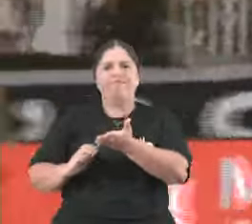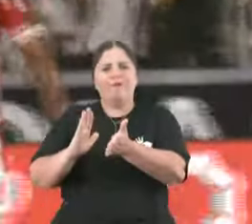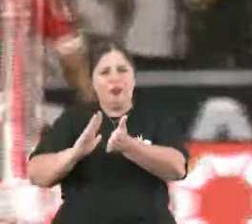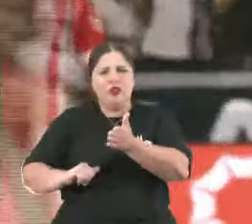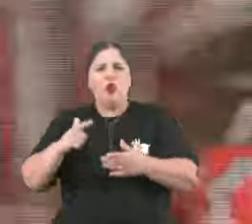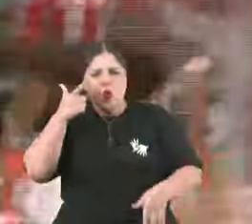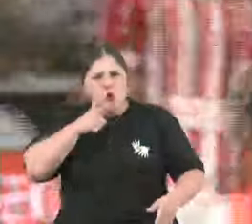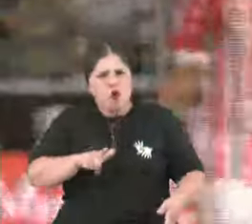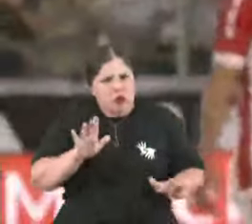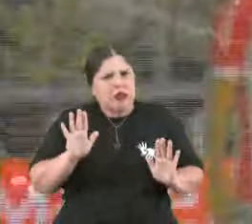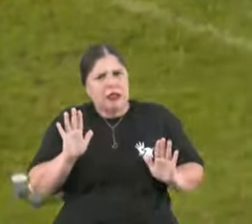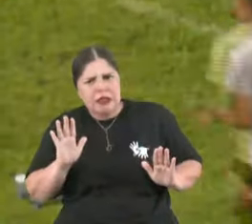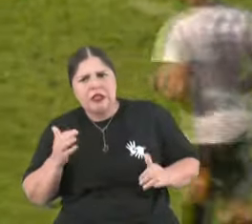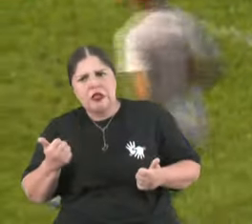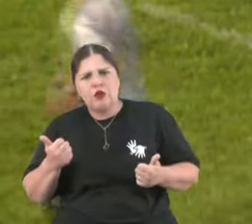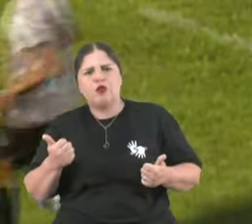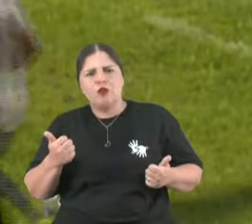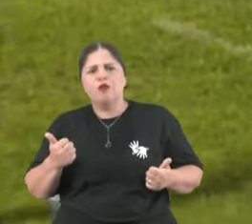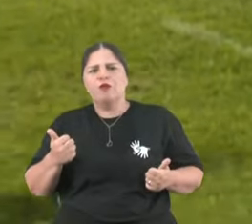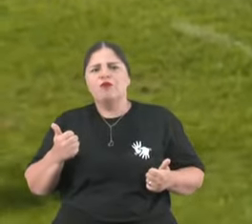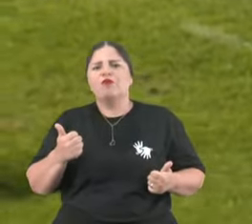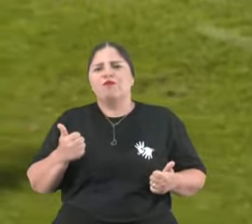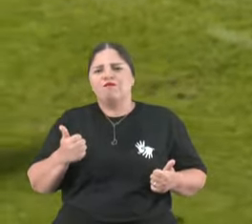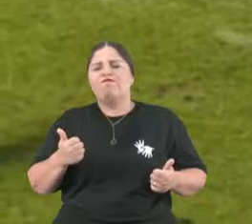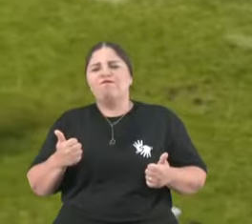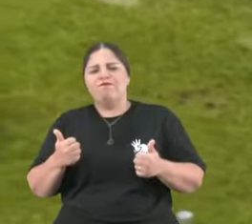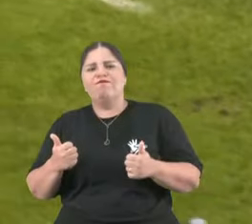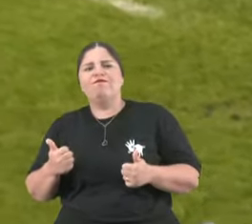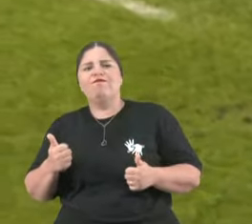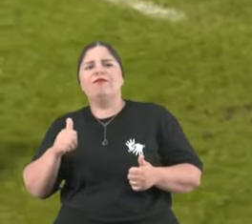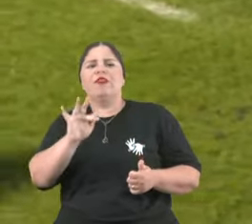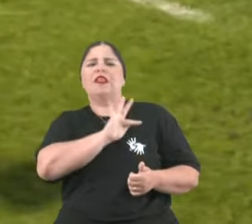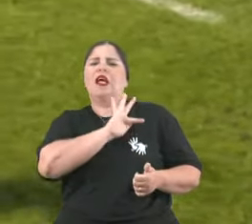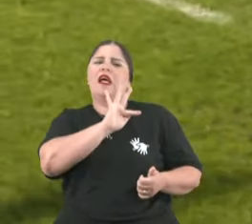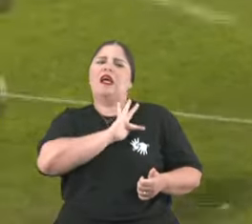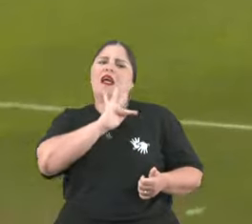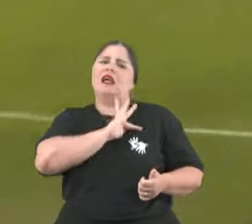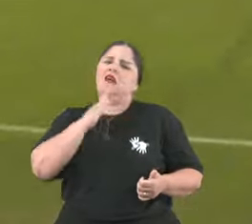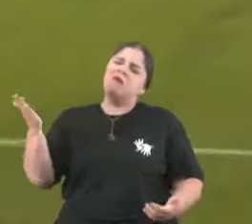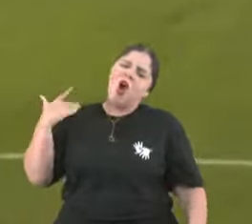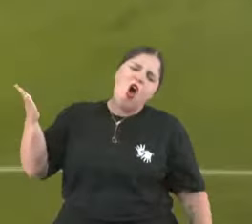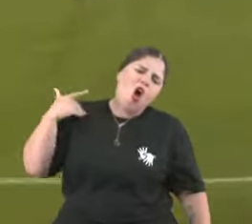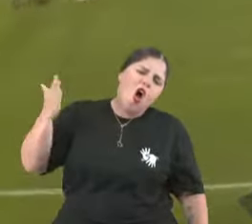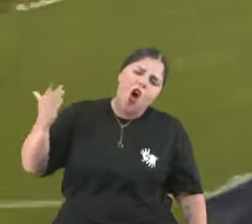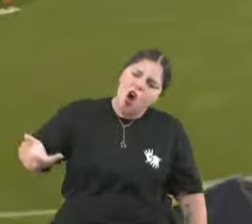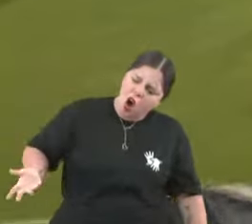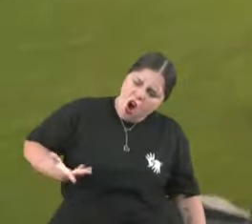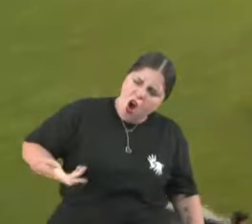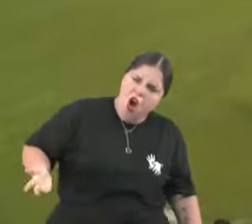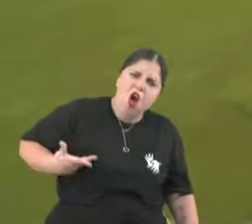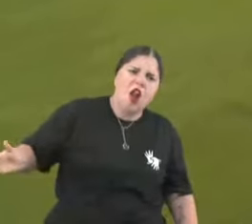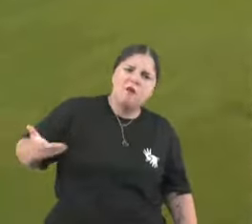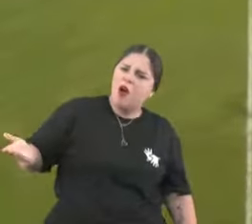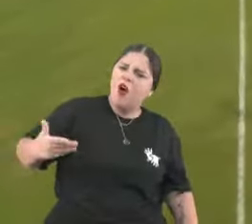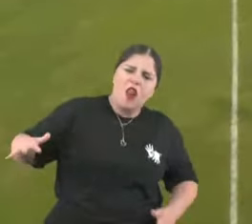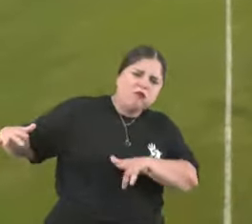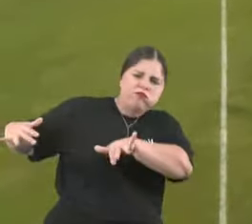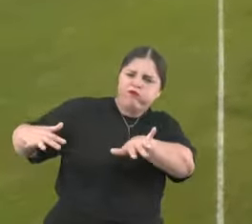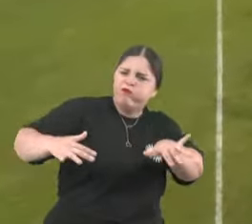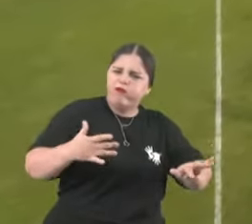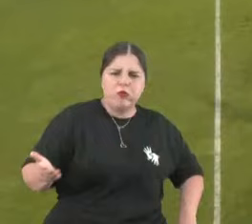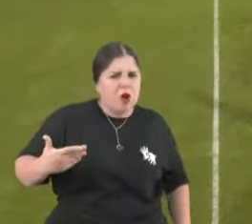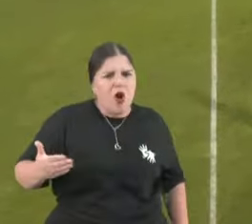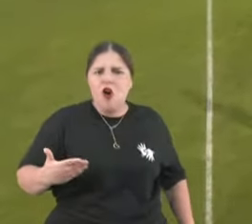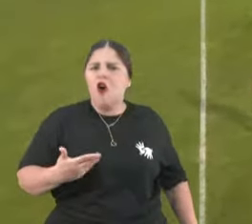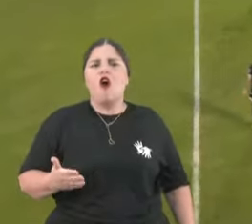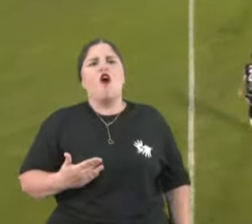Anselmo. O Anselmo alemão, passa caso. Do ponto. O alemão, no caso. O alemão, GG cruza. Isso. O alemão. Quando ele vai para a bola e